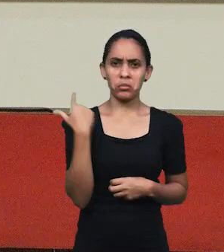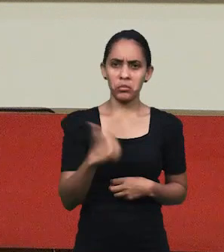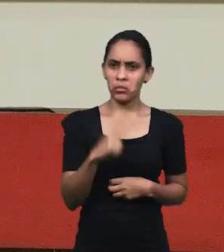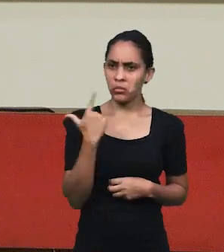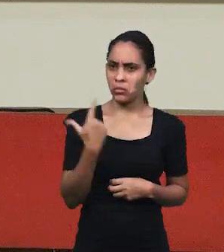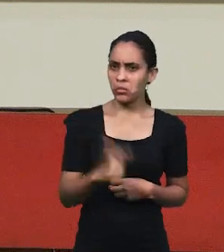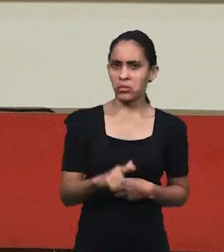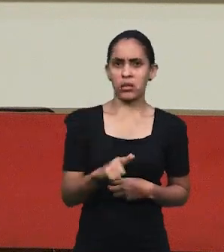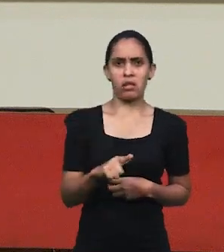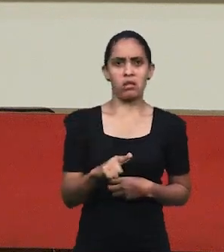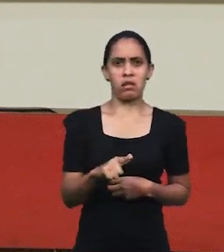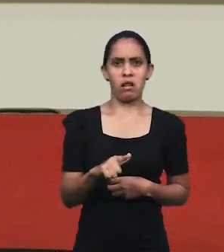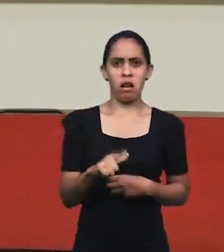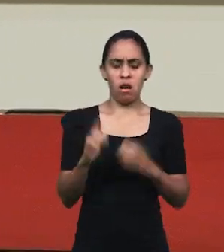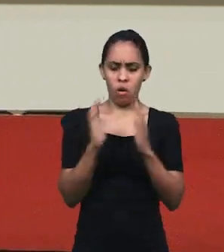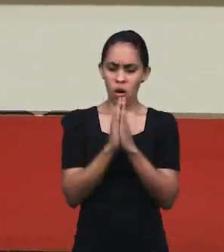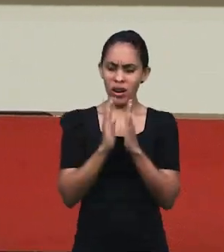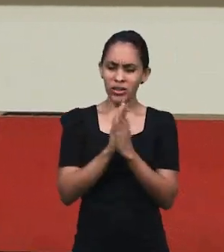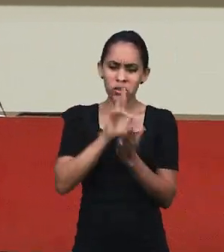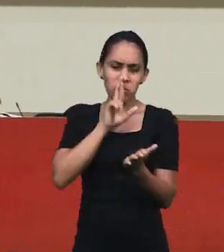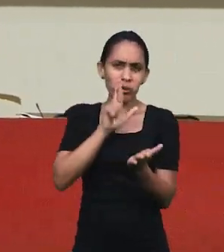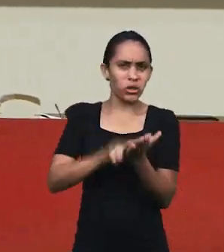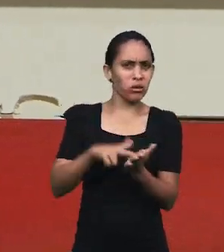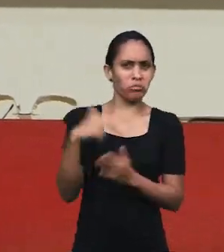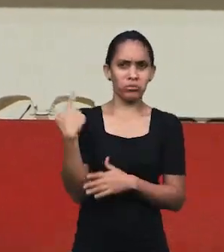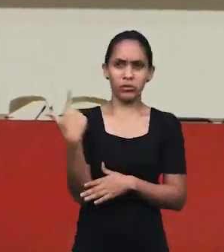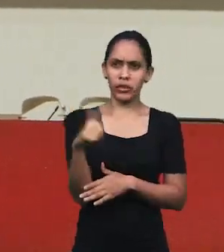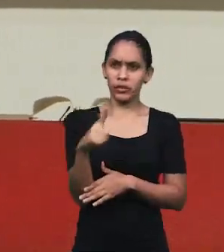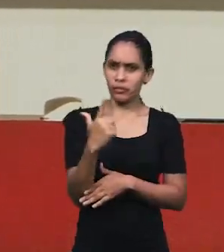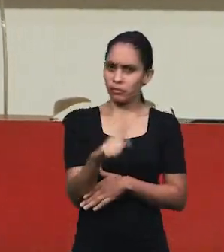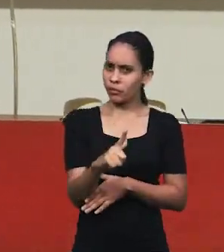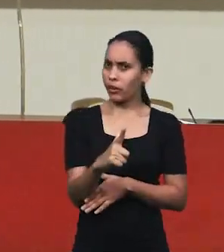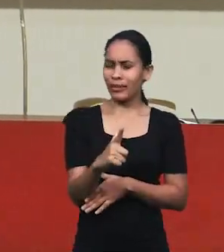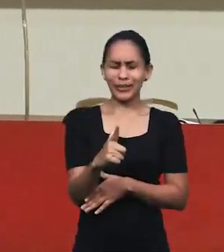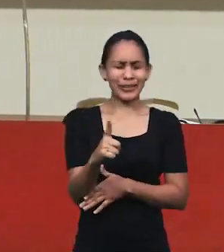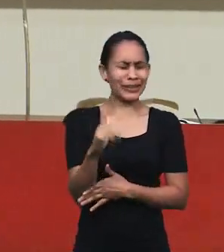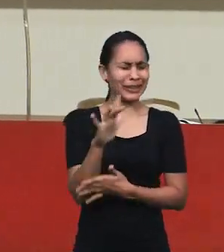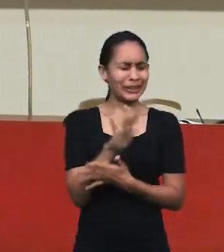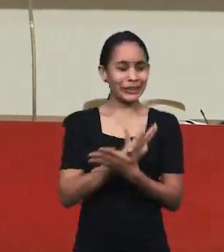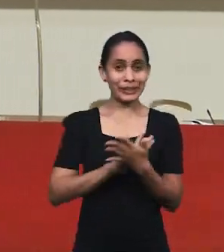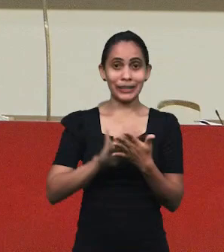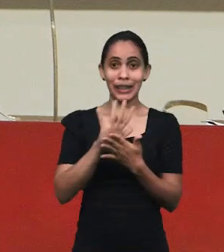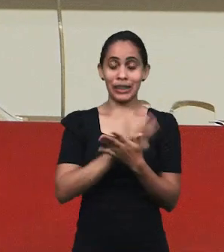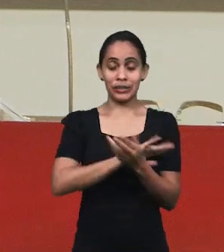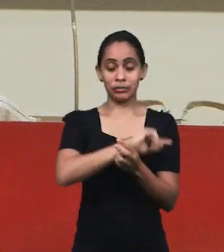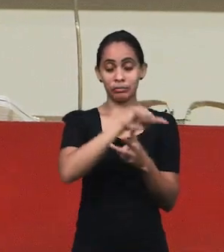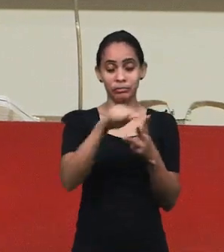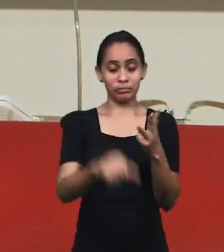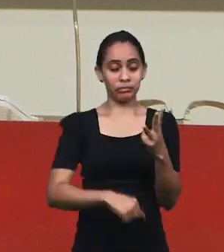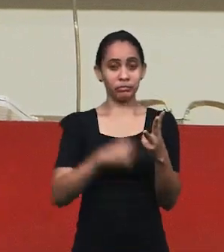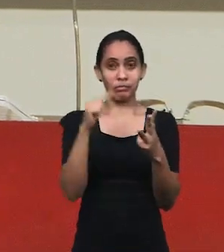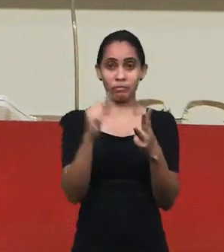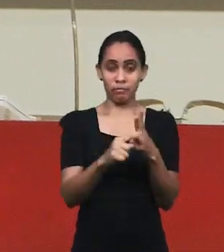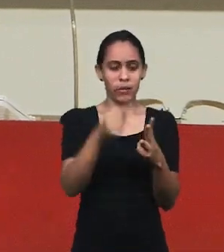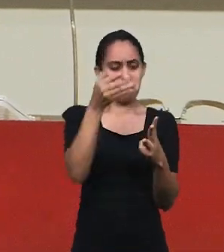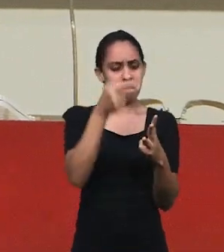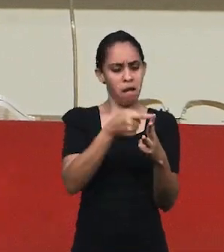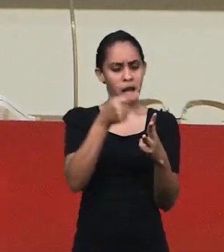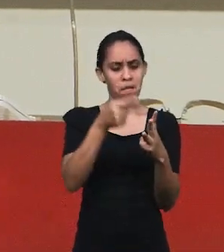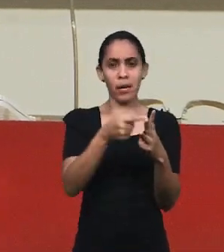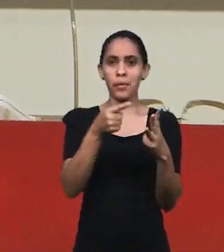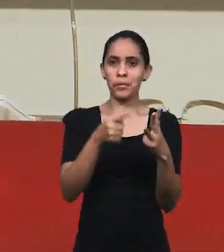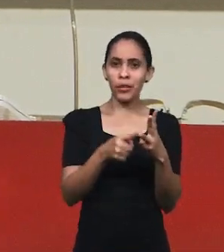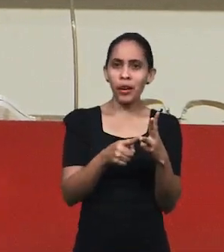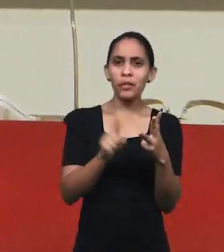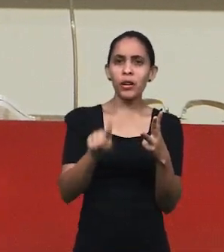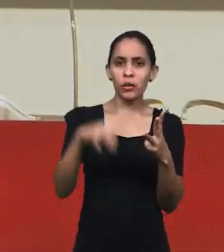haveria salvação. Sem esses 3 comandos, não haveria oração respondidas, não haveria não haveria nada. Aquelas 3 frases